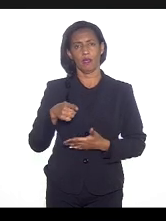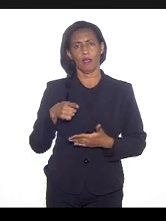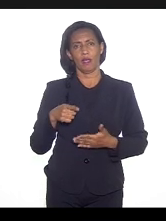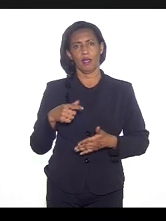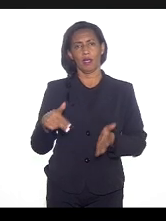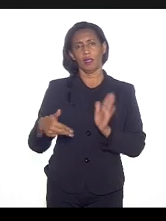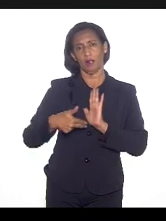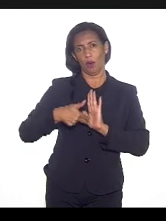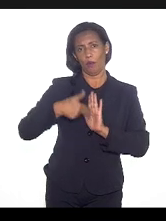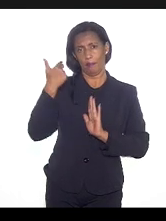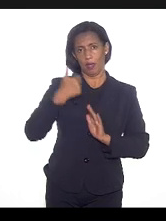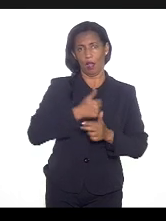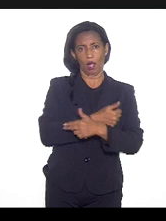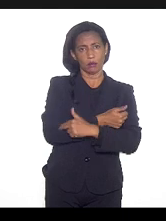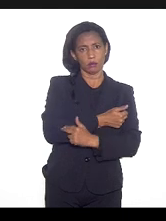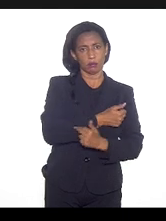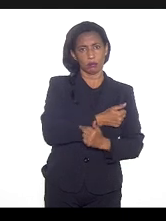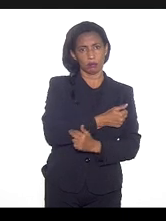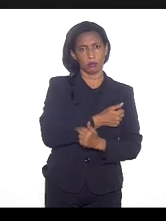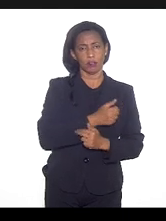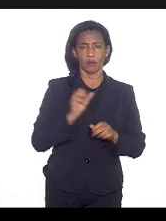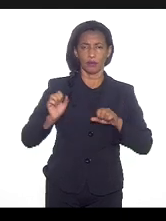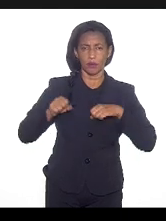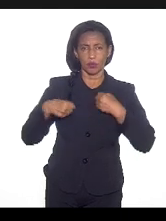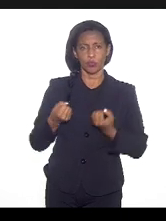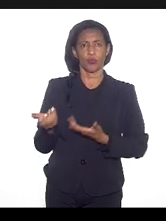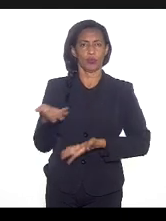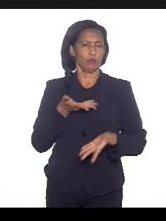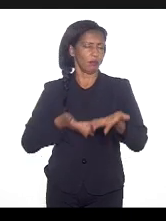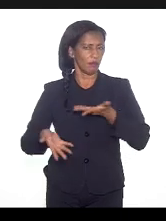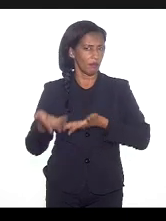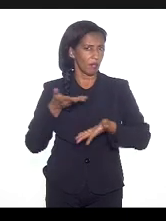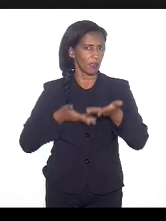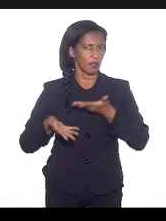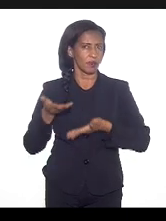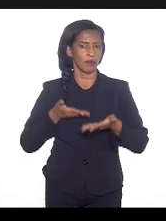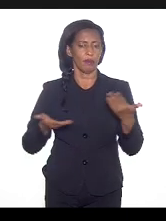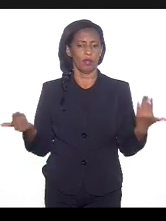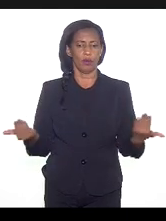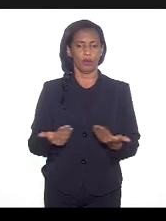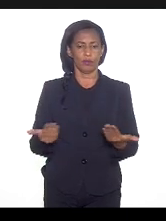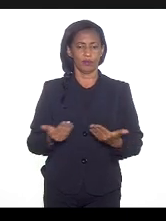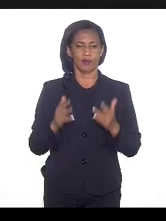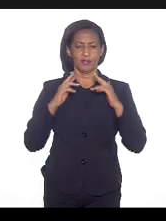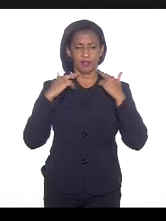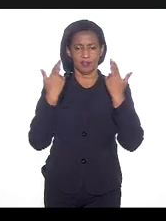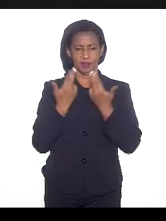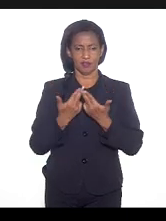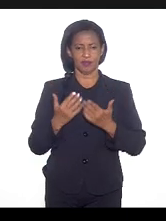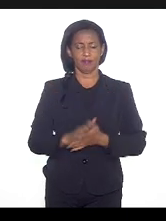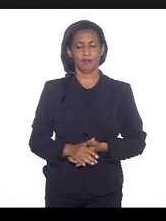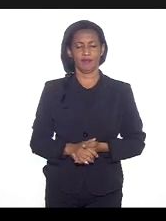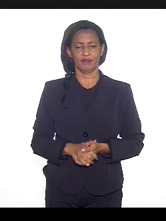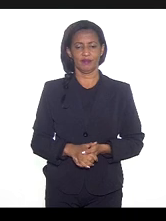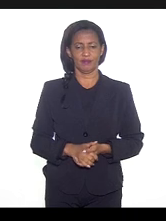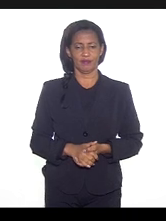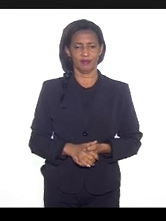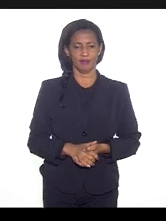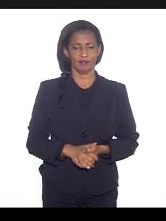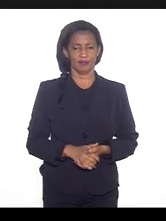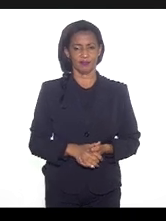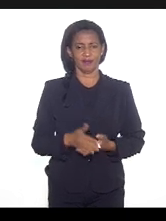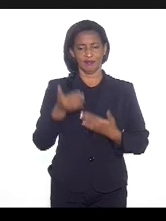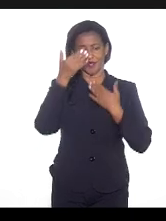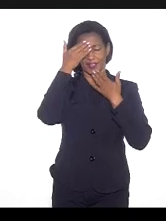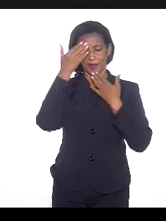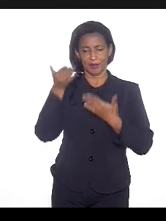de uma cirurgia, fez um esforço aí para participar aqui conosco dessa, né, dessa reunião. Então, com a palavra.